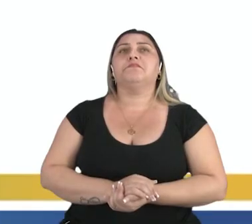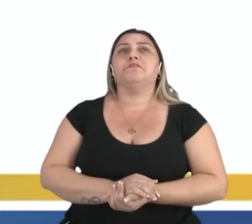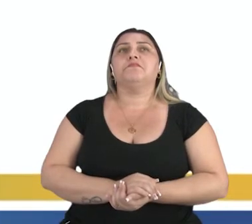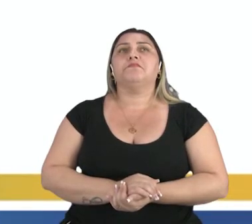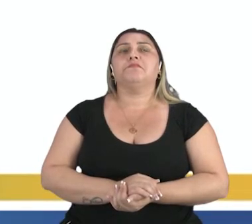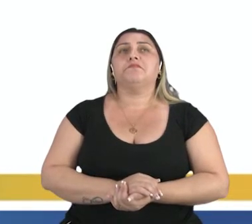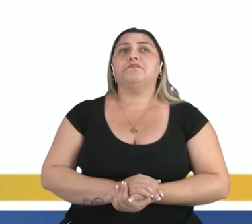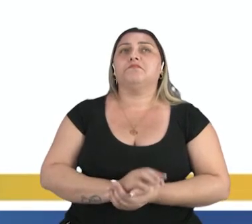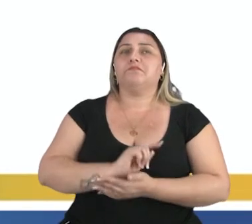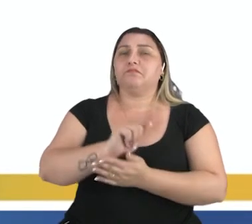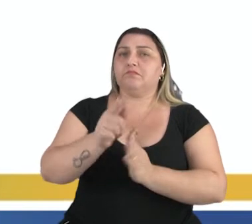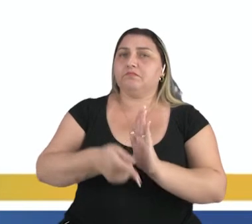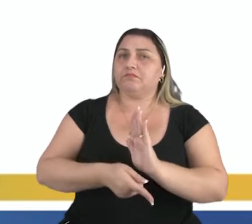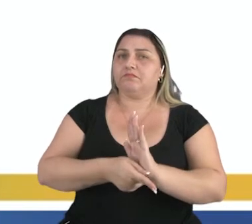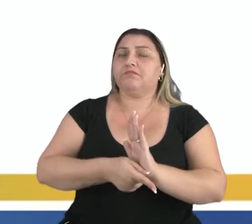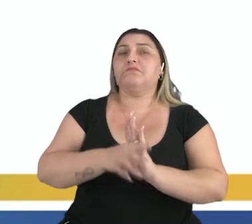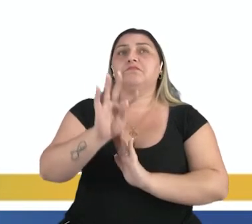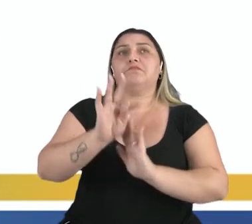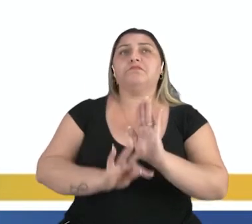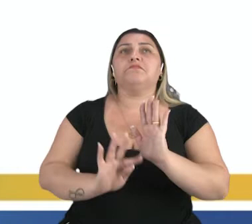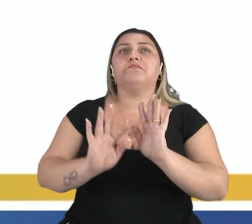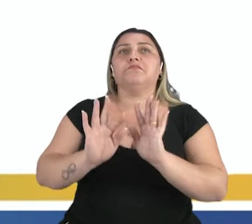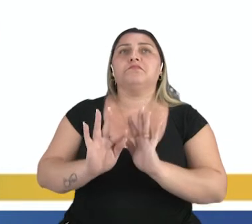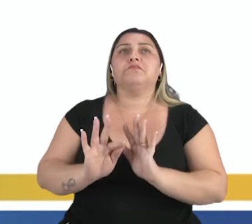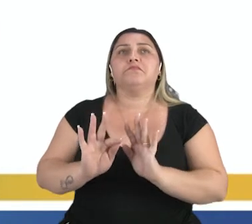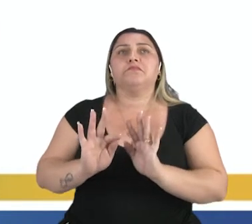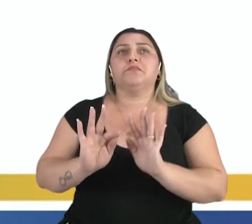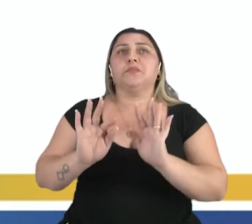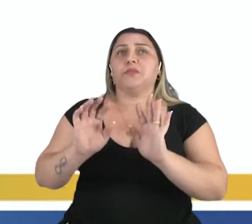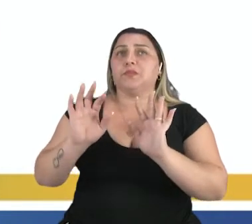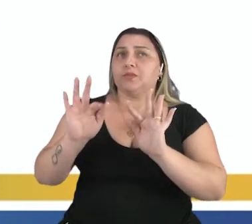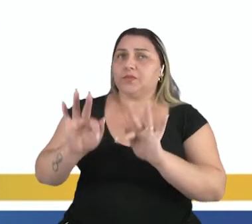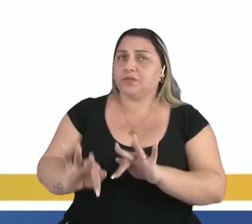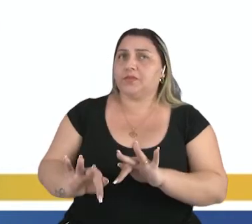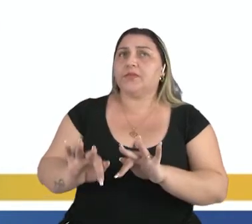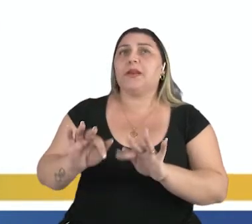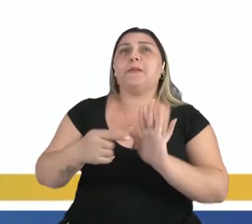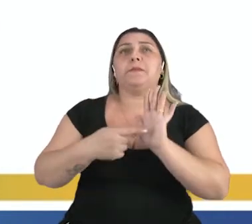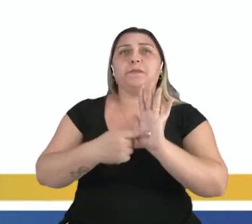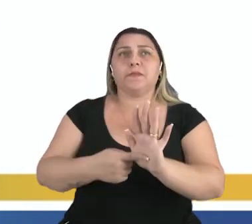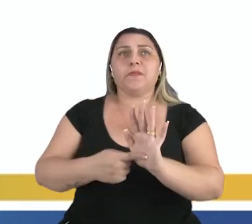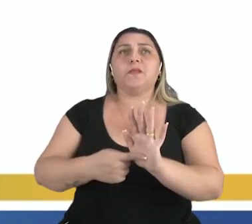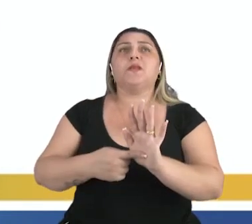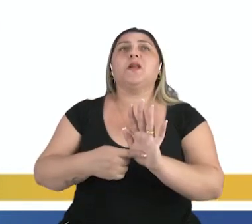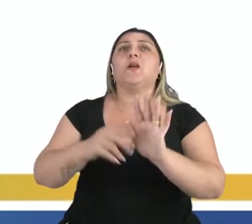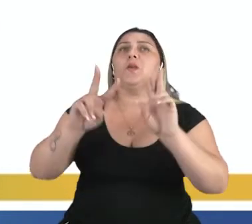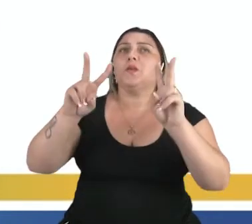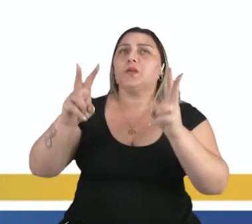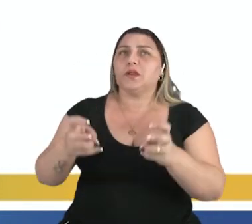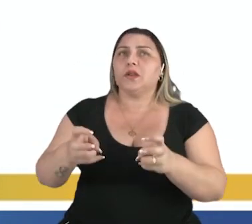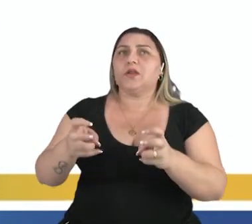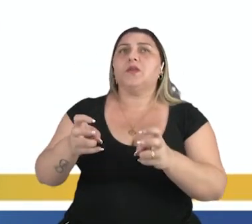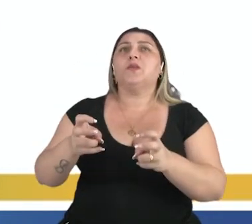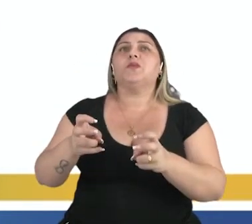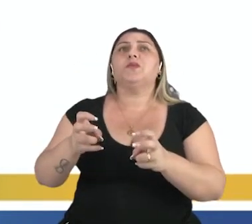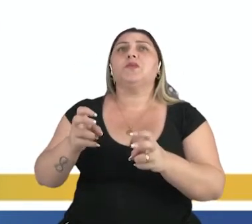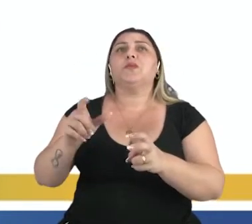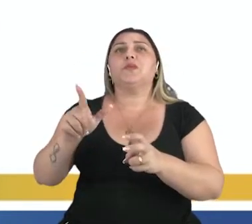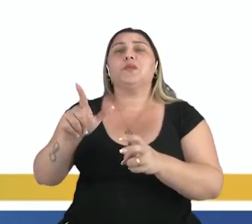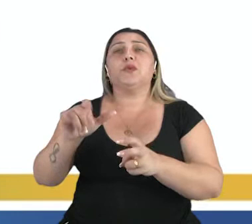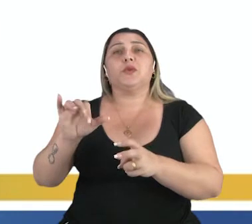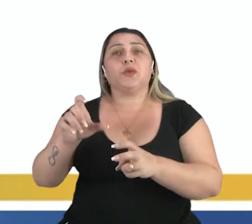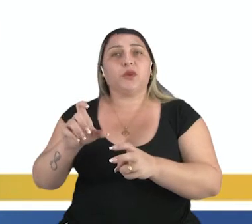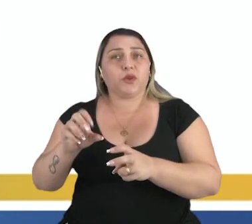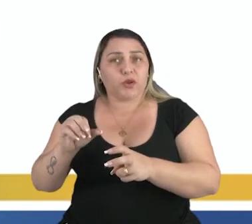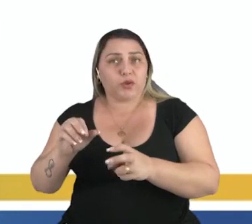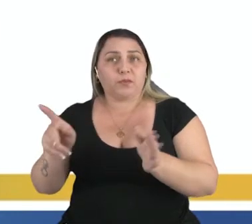nós temos um texto aí, ó. A última edição desse periódico apresenta mais uma vez um tema relacionado ao tratamento dado